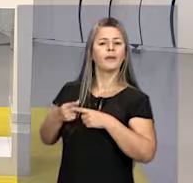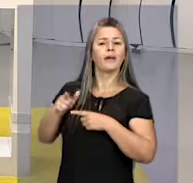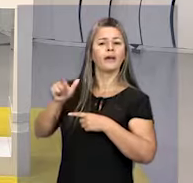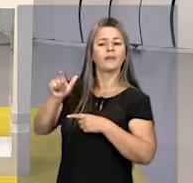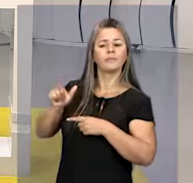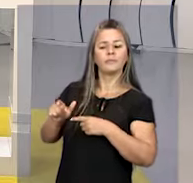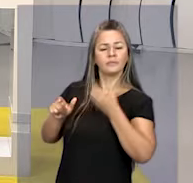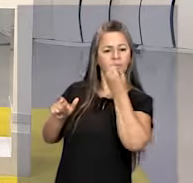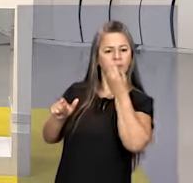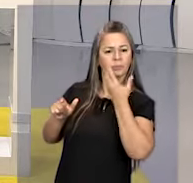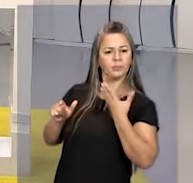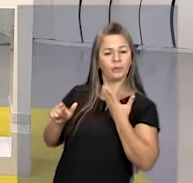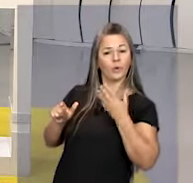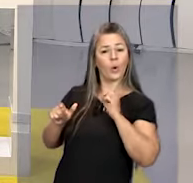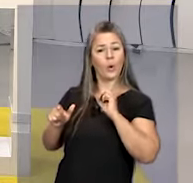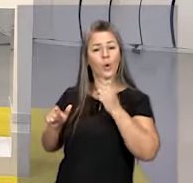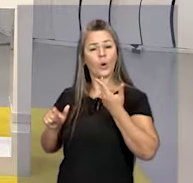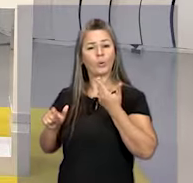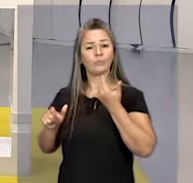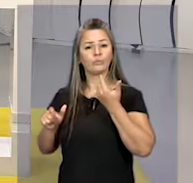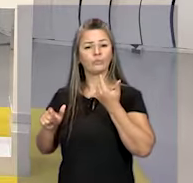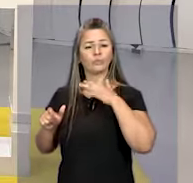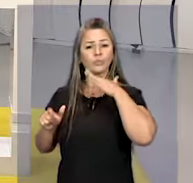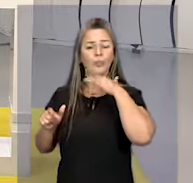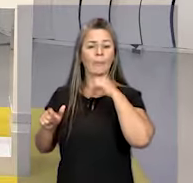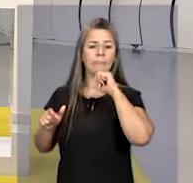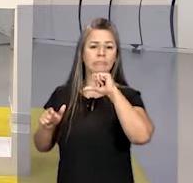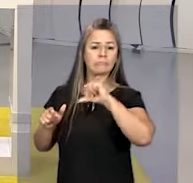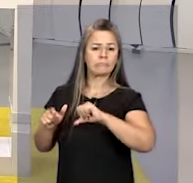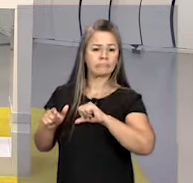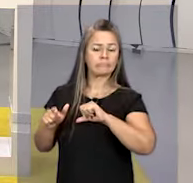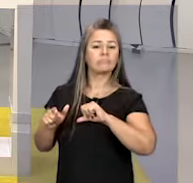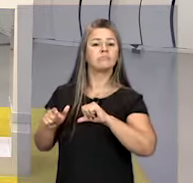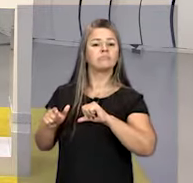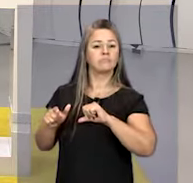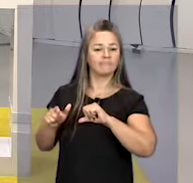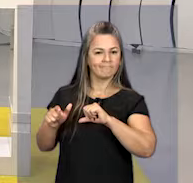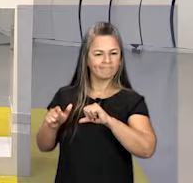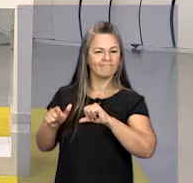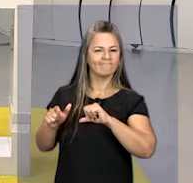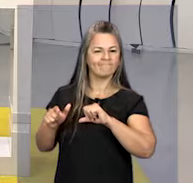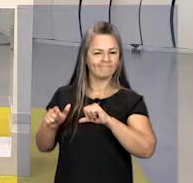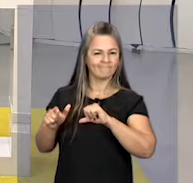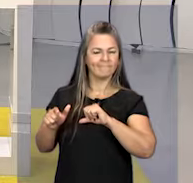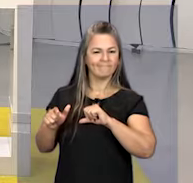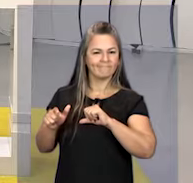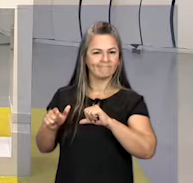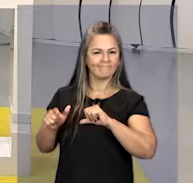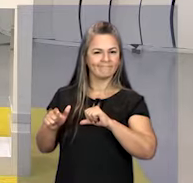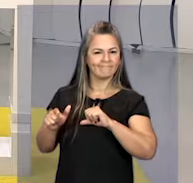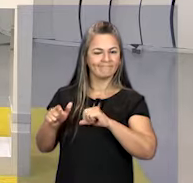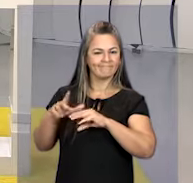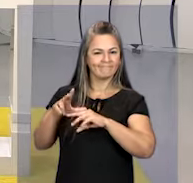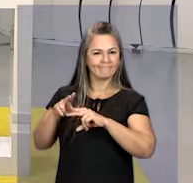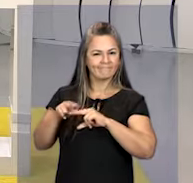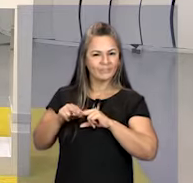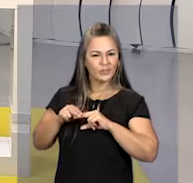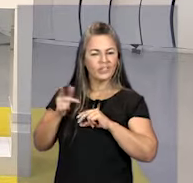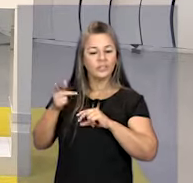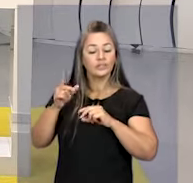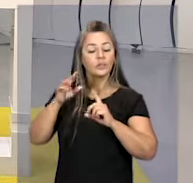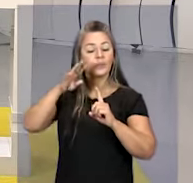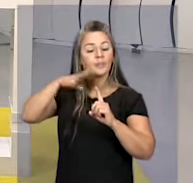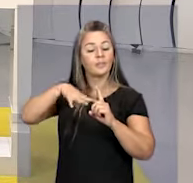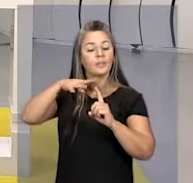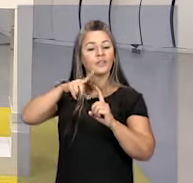bom, ou por que o ser humano é mau, ou por que as coisas são como são. Então, o mito ele tem esse papel